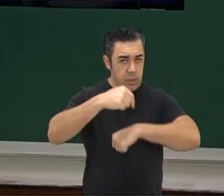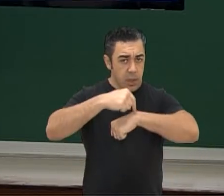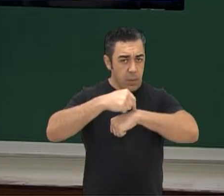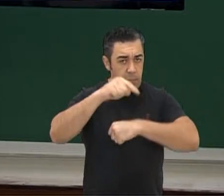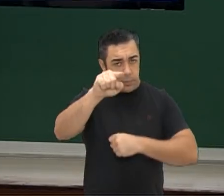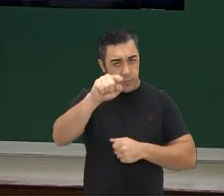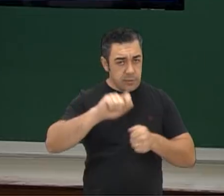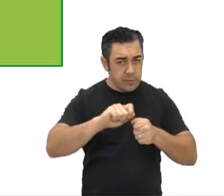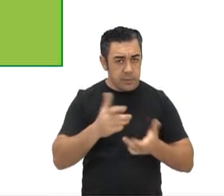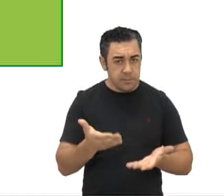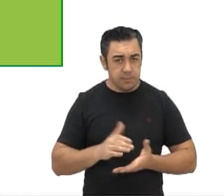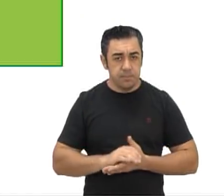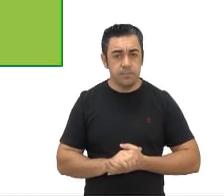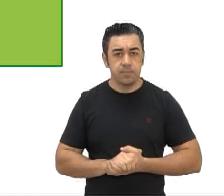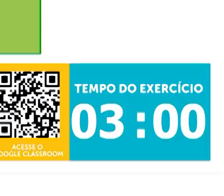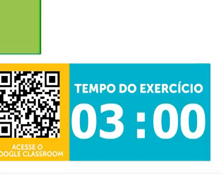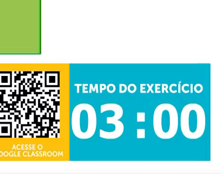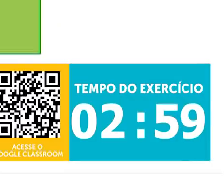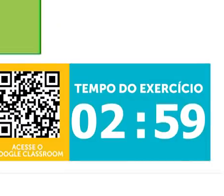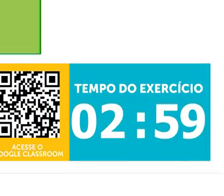para vocês identificarem.